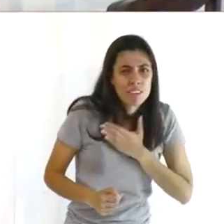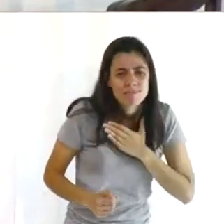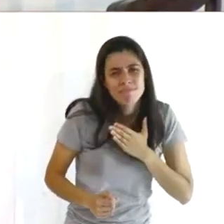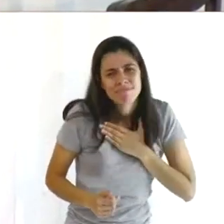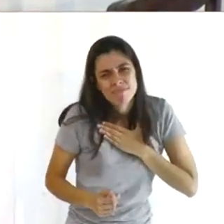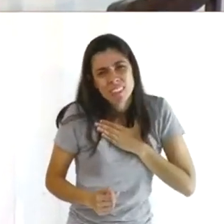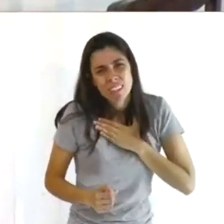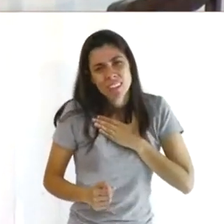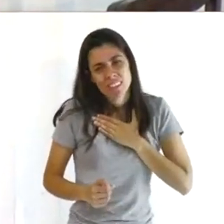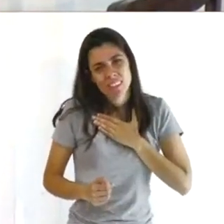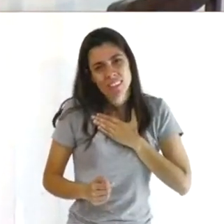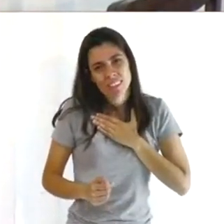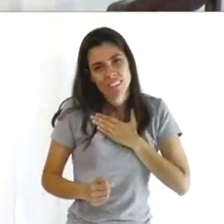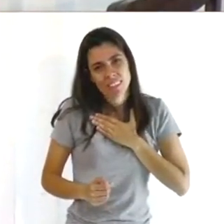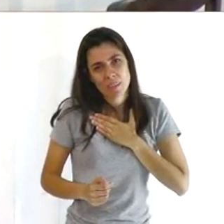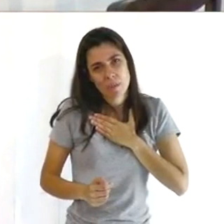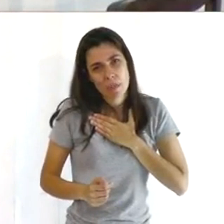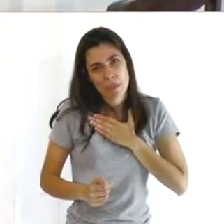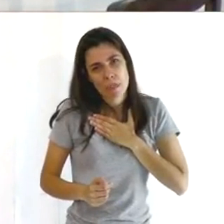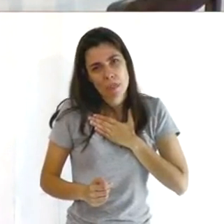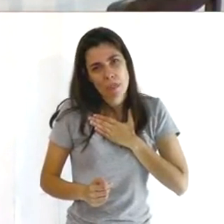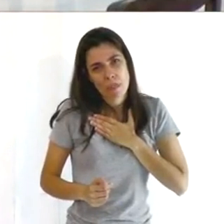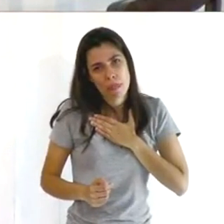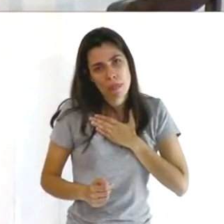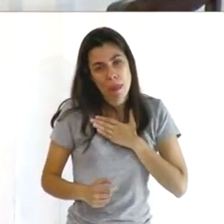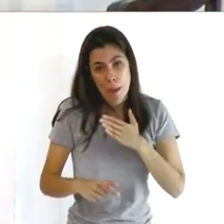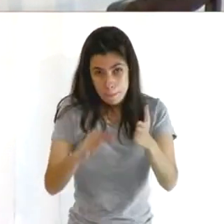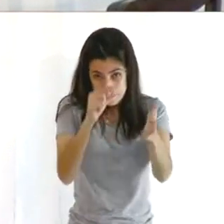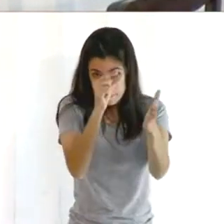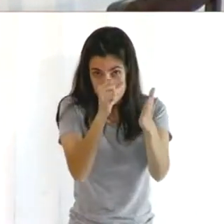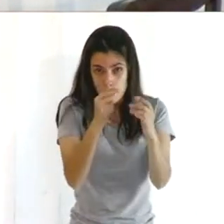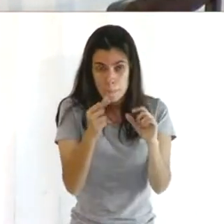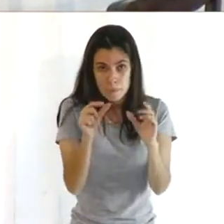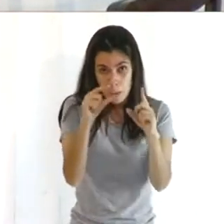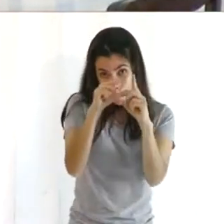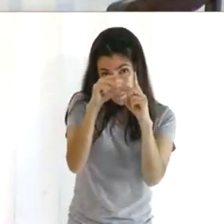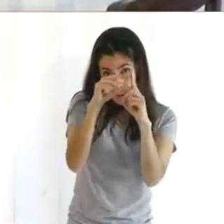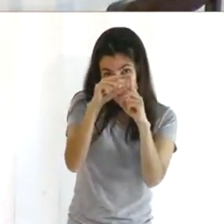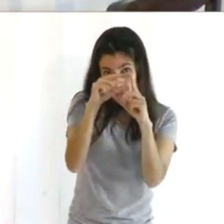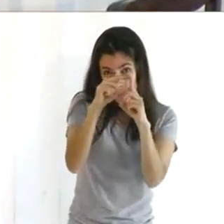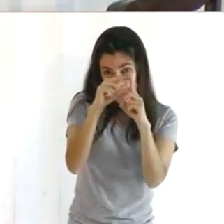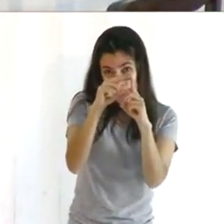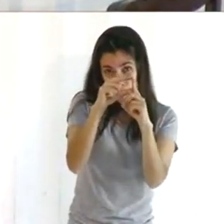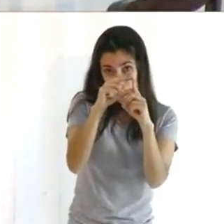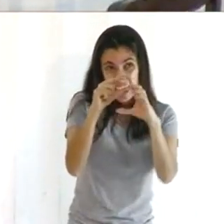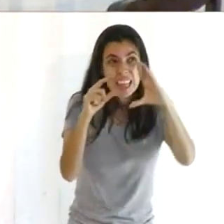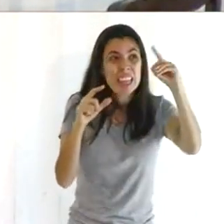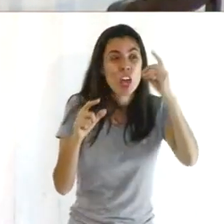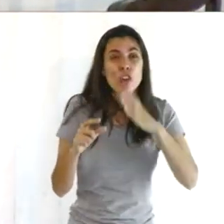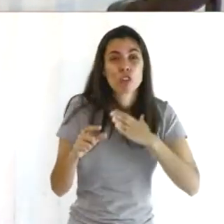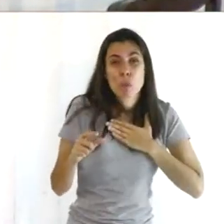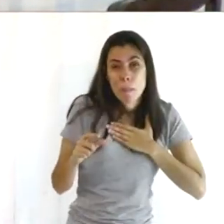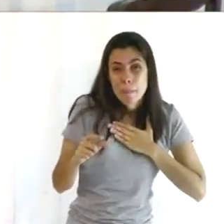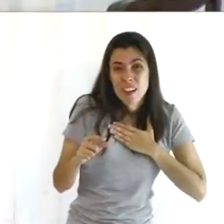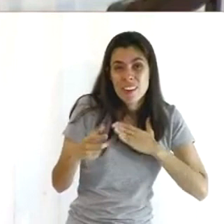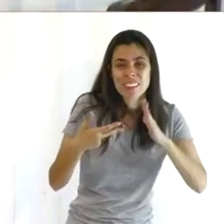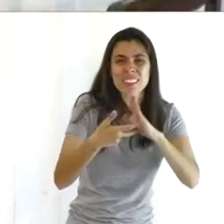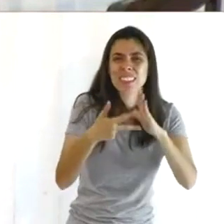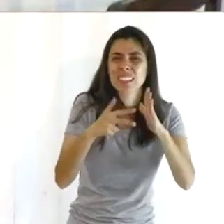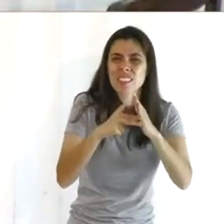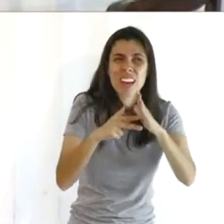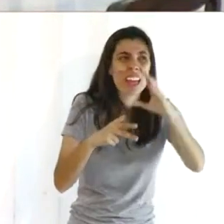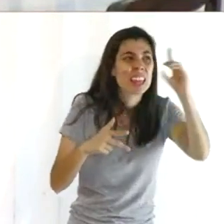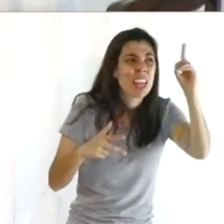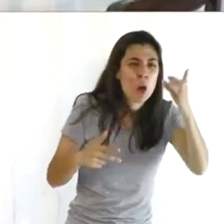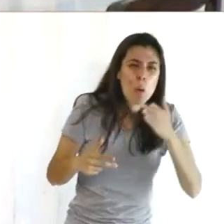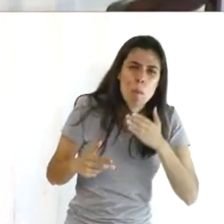aqui é de intimidade, é de relacionamento. Davi está falando: Senhor, socorro, me escuta, Senhor, eu